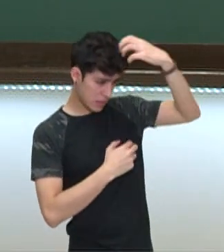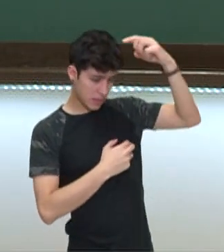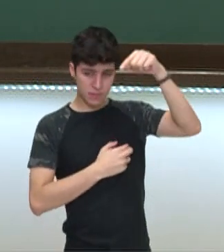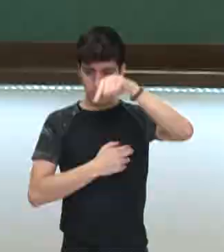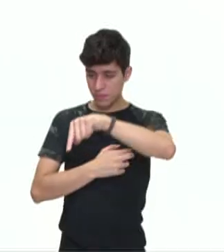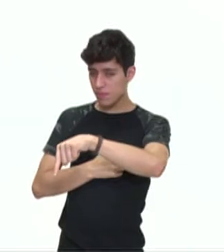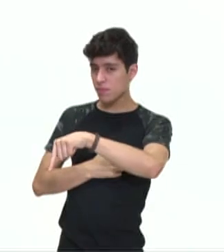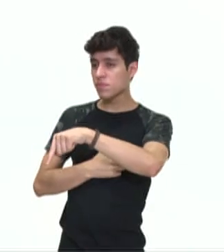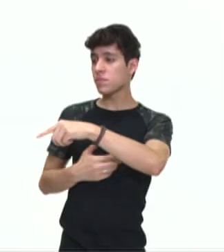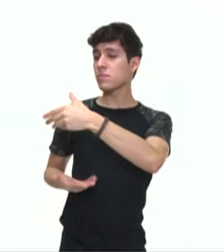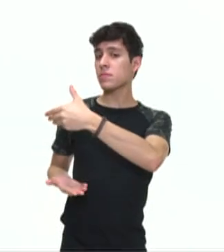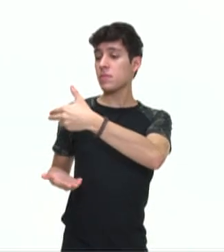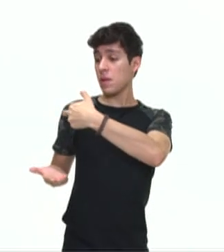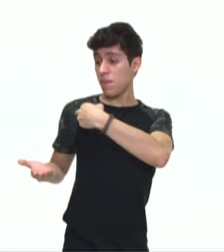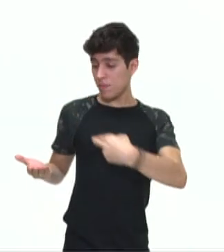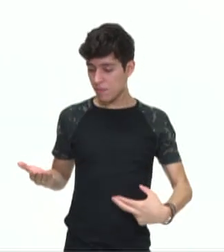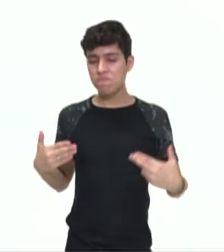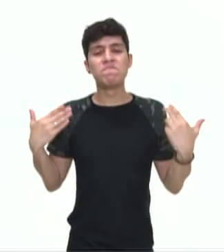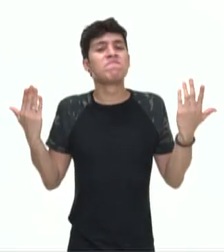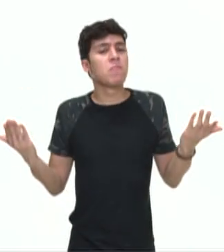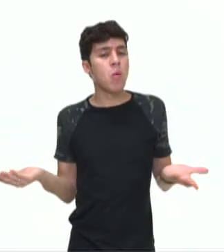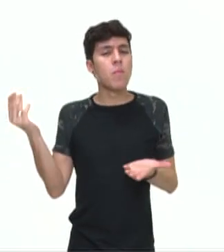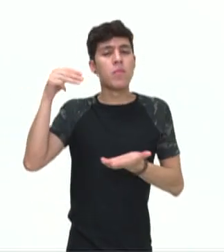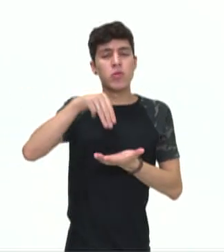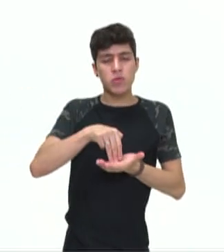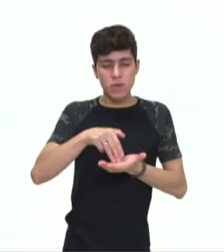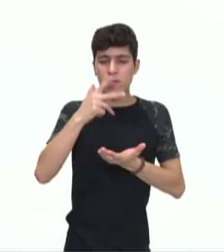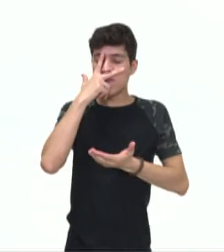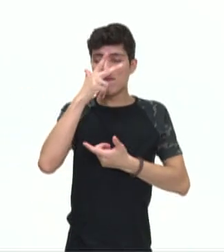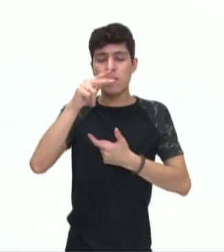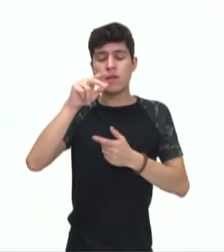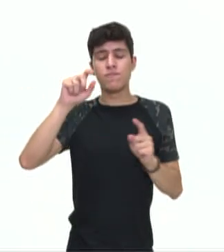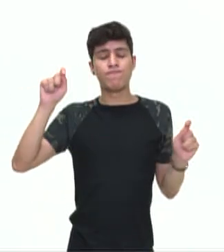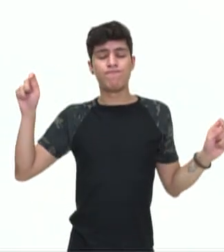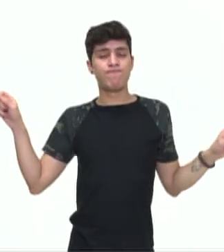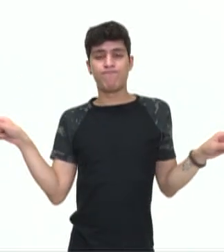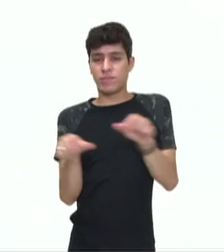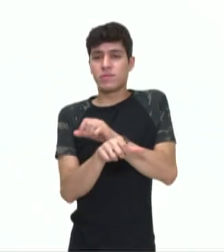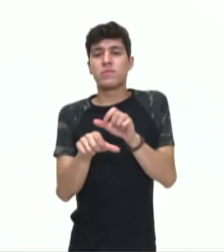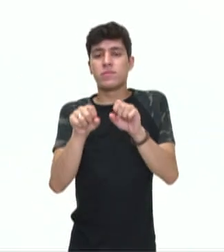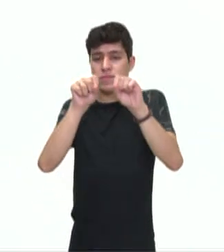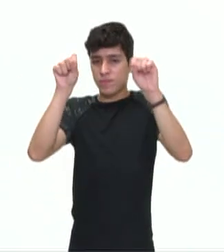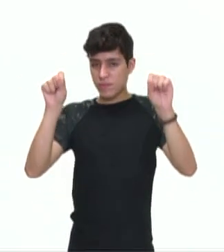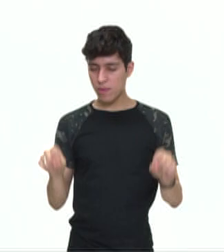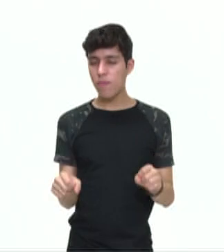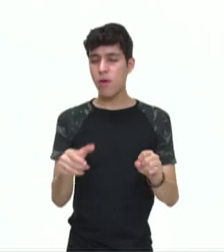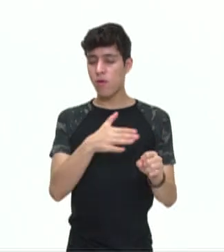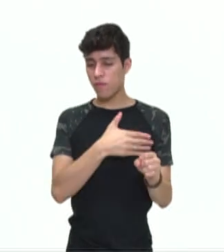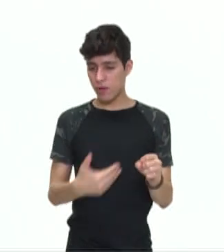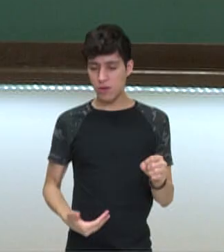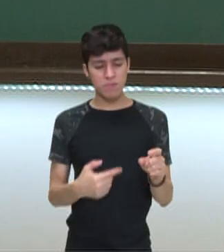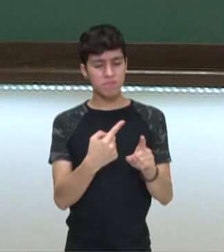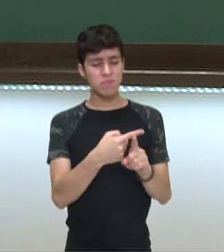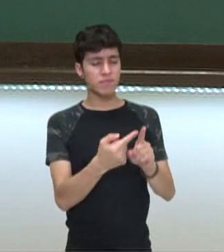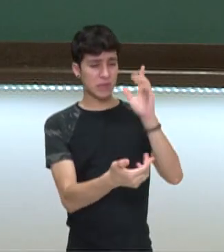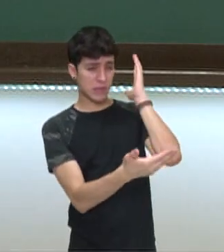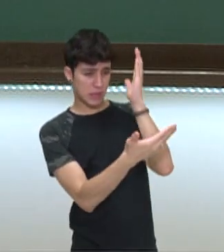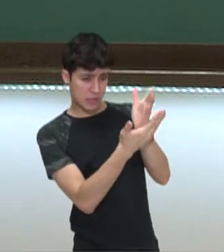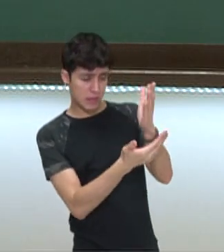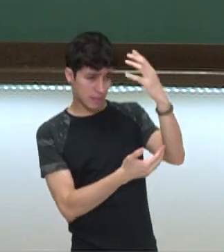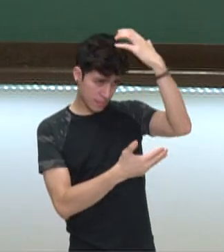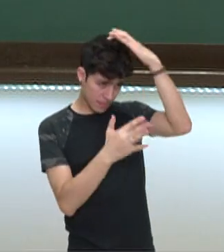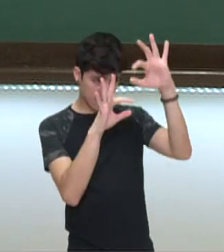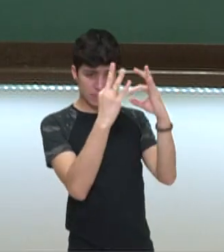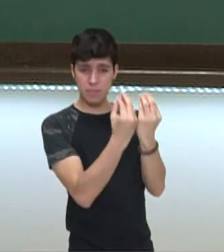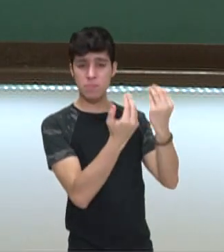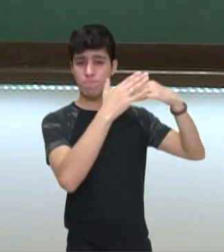república? Quais motivos que levaram à troca do sistema de governo no Brasil? Por que decidiram, de repente, que a gente não iria